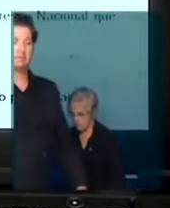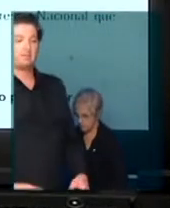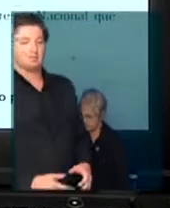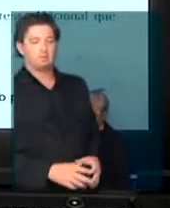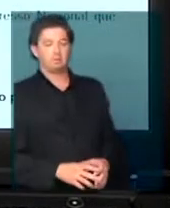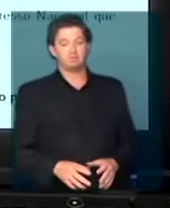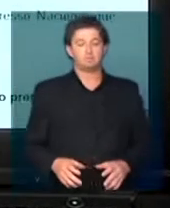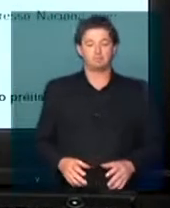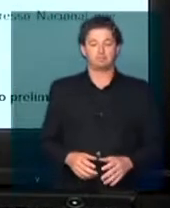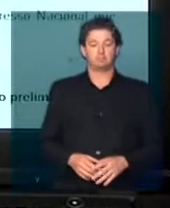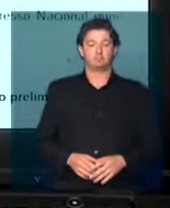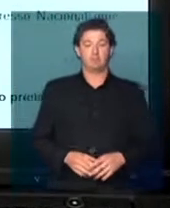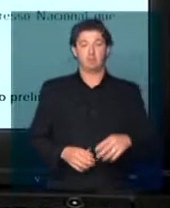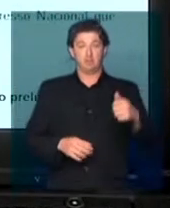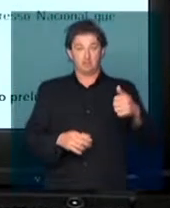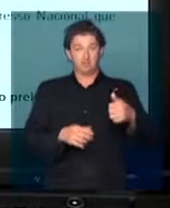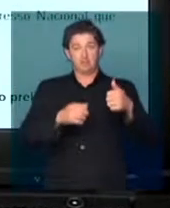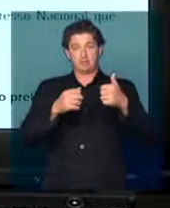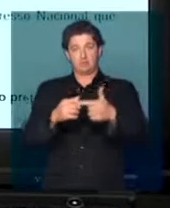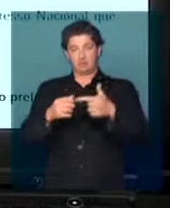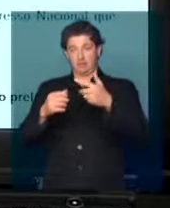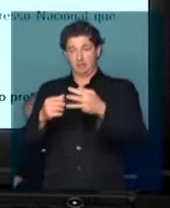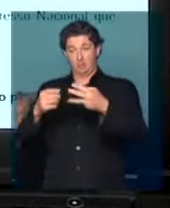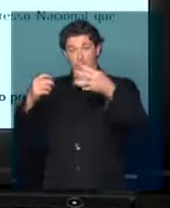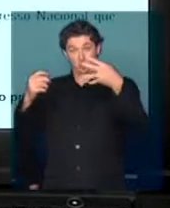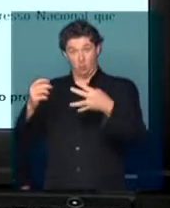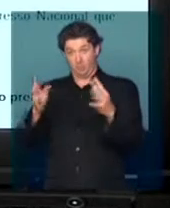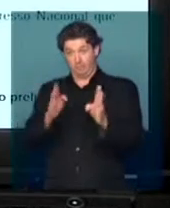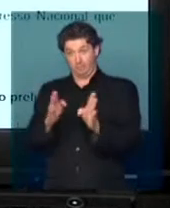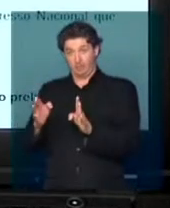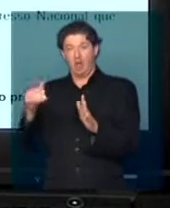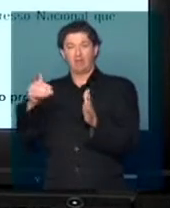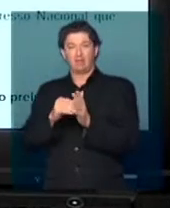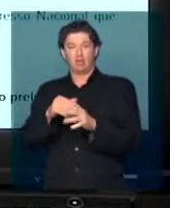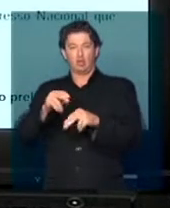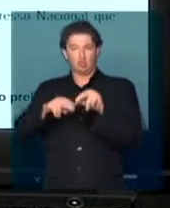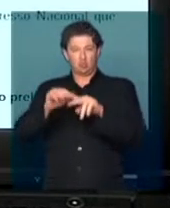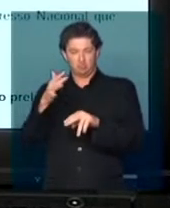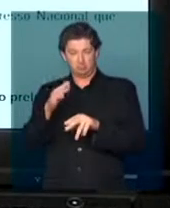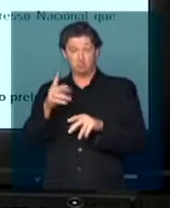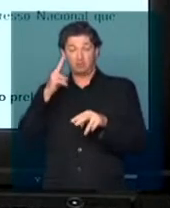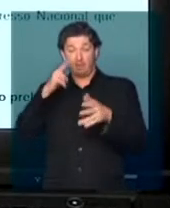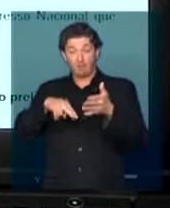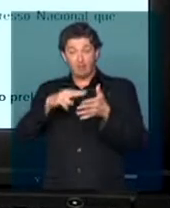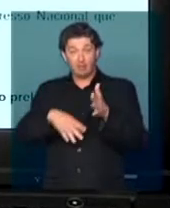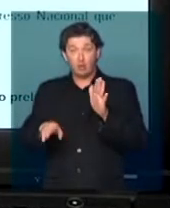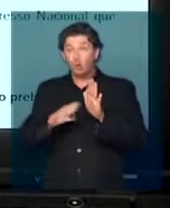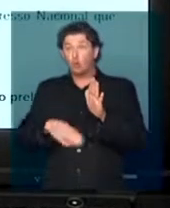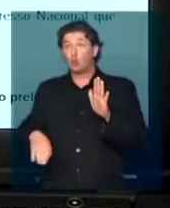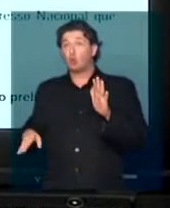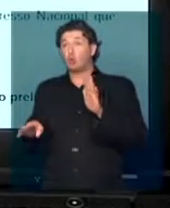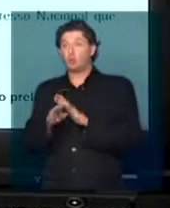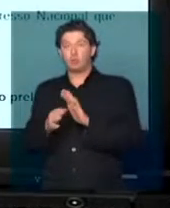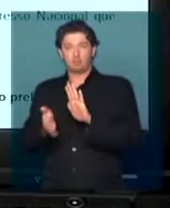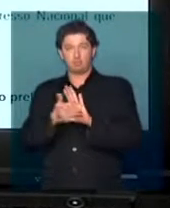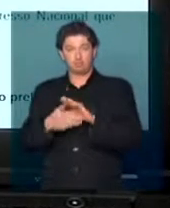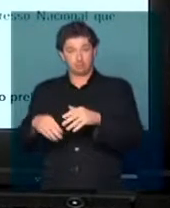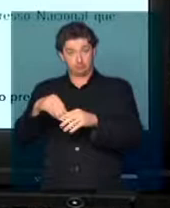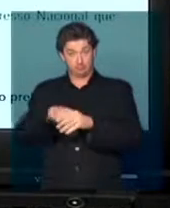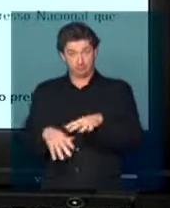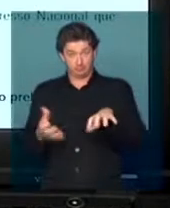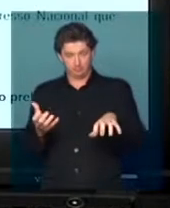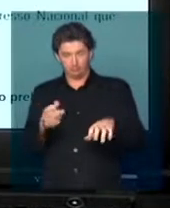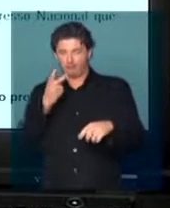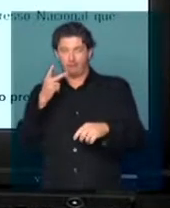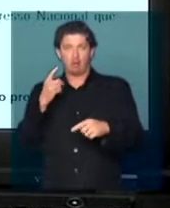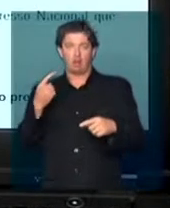Na quarta fase dessa comissão, até o mês de junho, analisaremos todas as propostas no Congresso Nacional que tratam, de